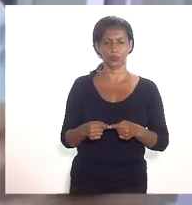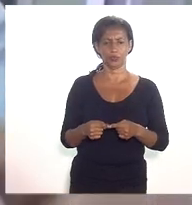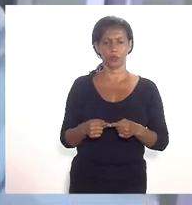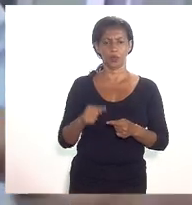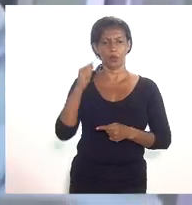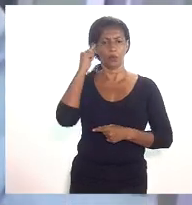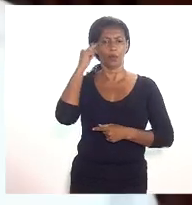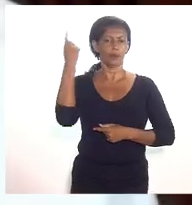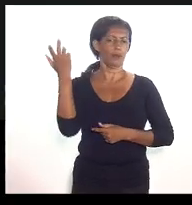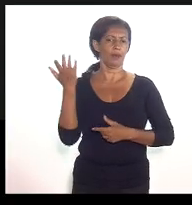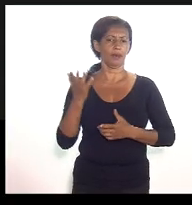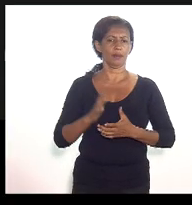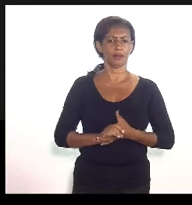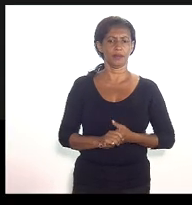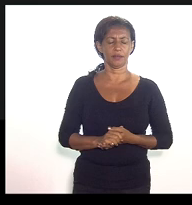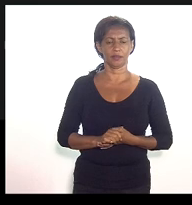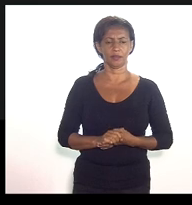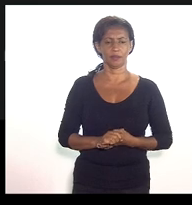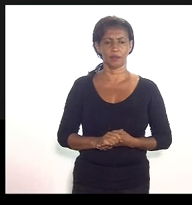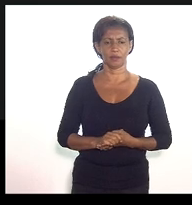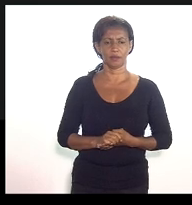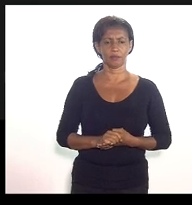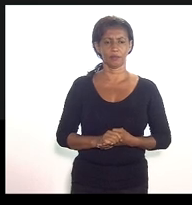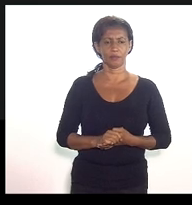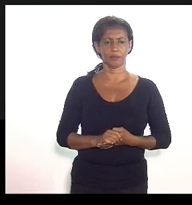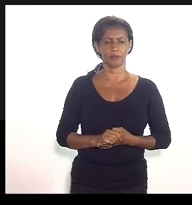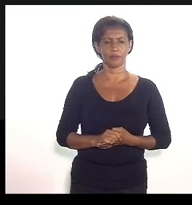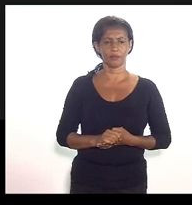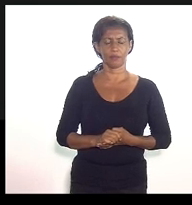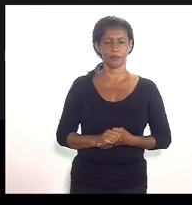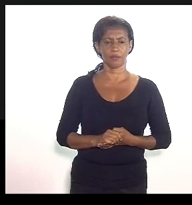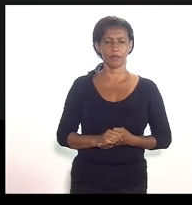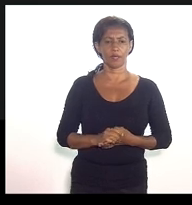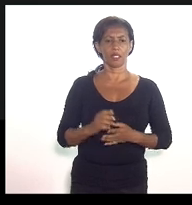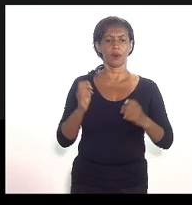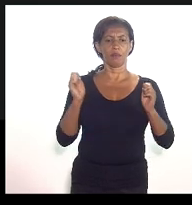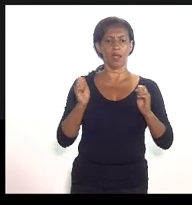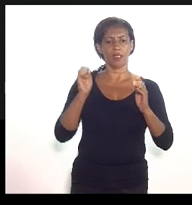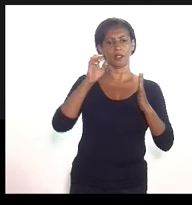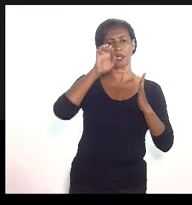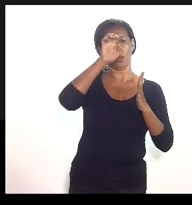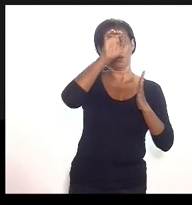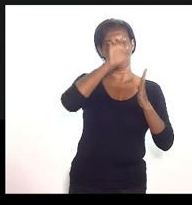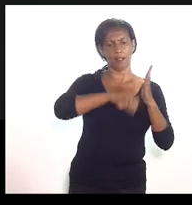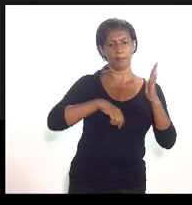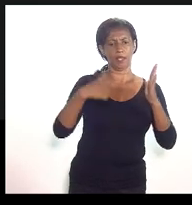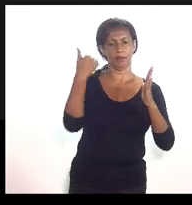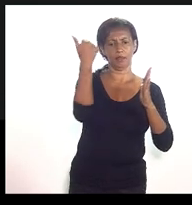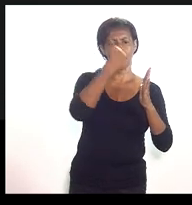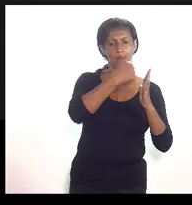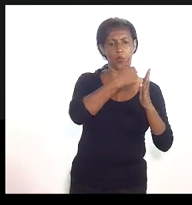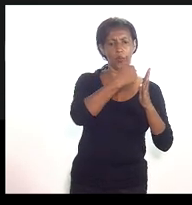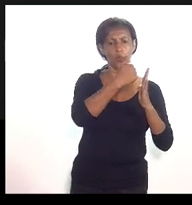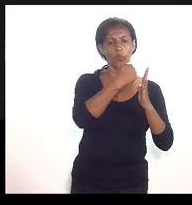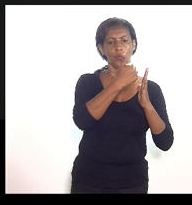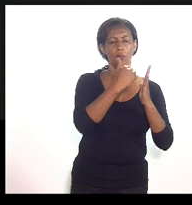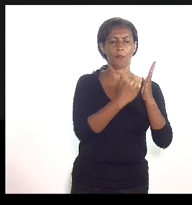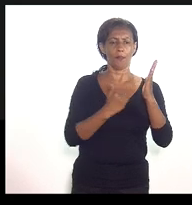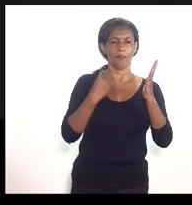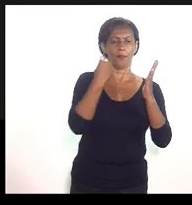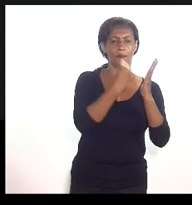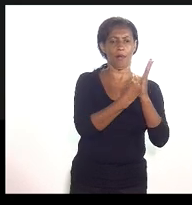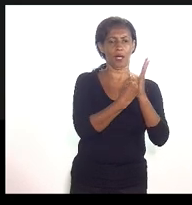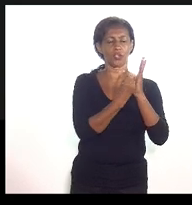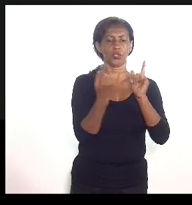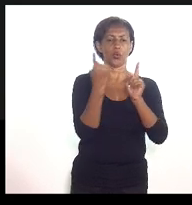ideia. Então ficou favorável a emenda 1 com subemenda, porque está uma adequação de texto do deputado Luiz Paulo, contrário à